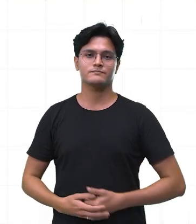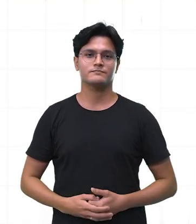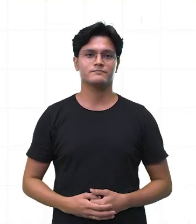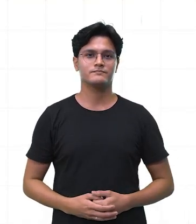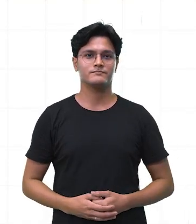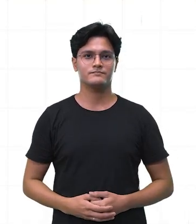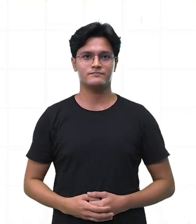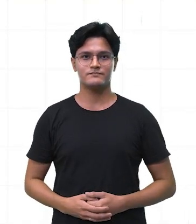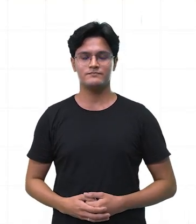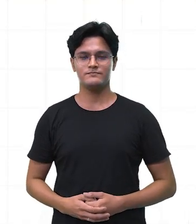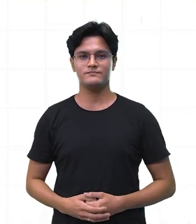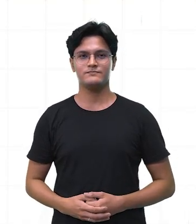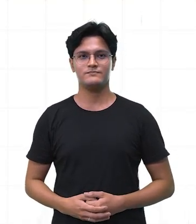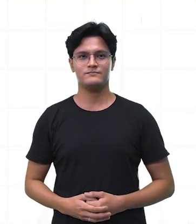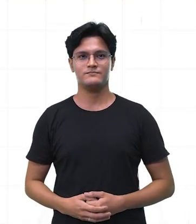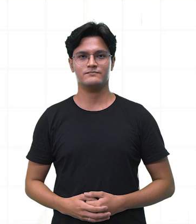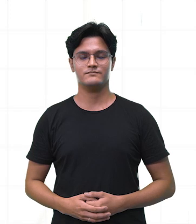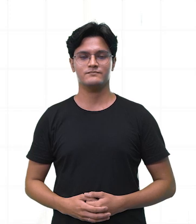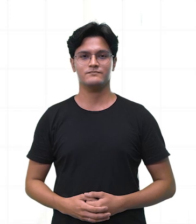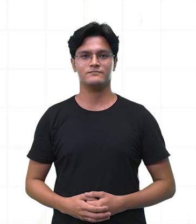Olha só.